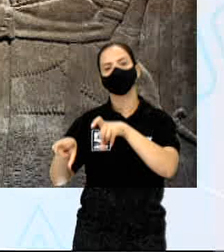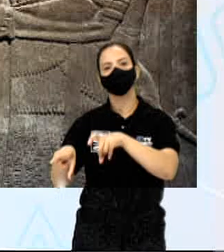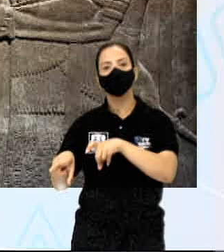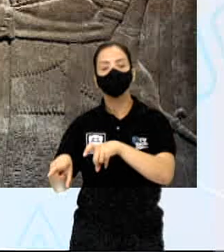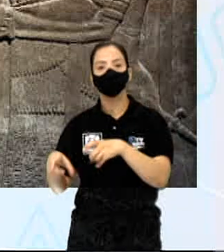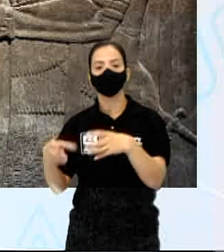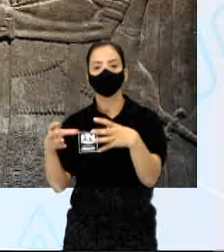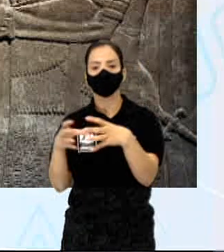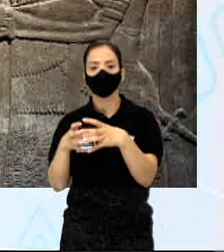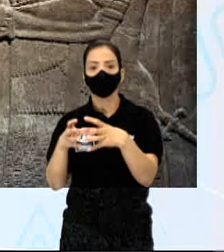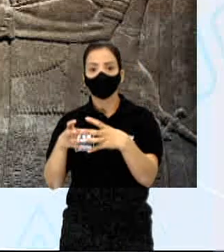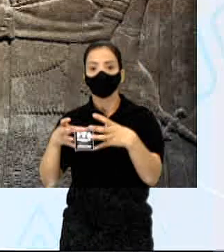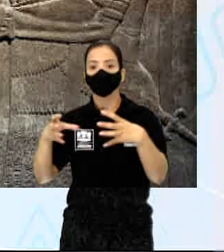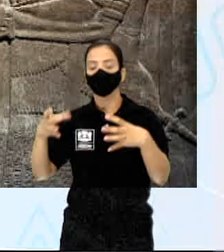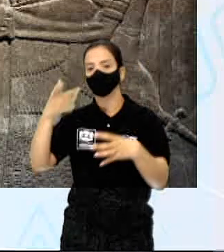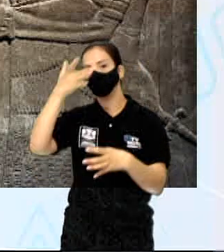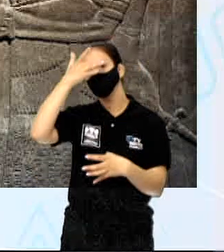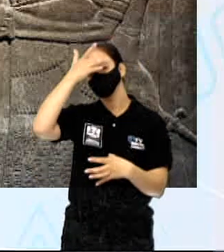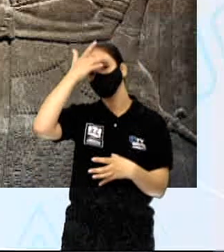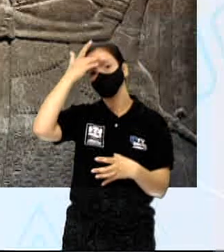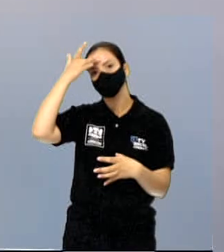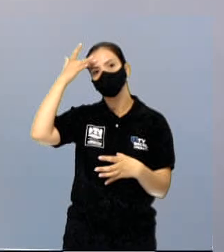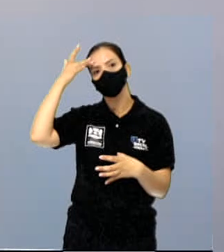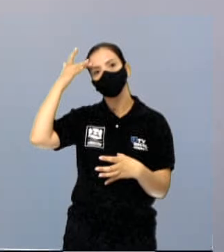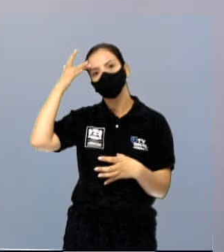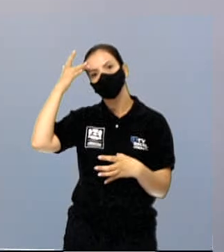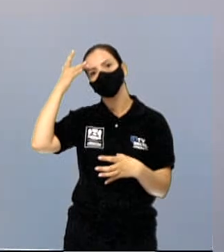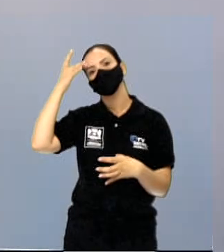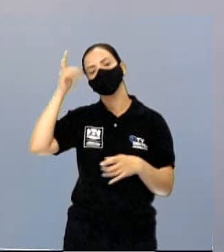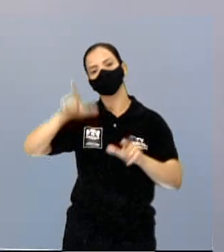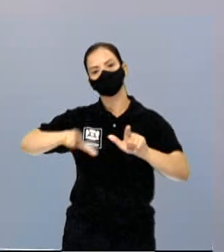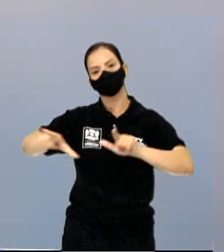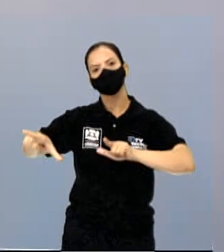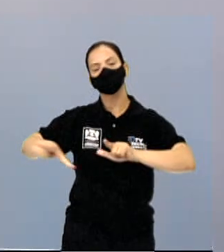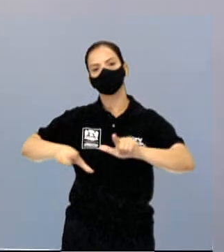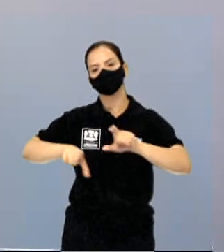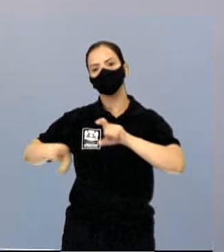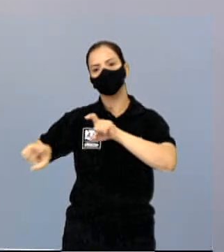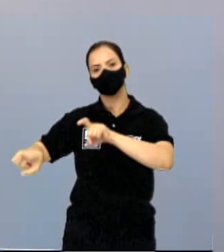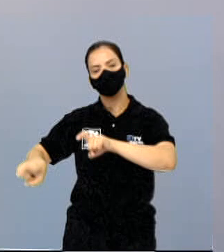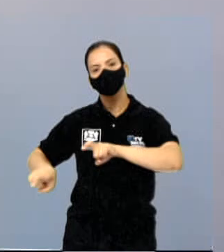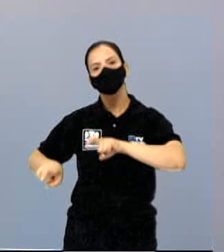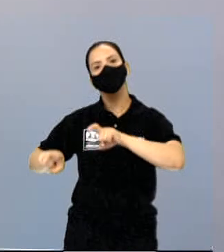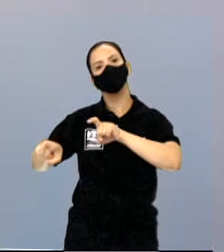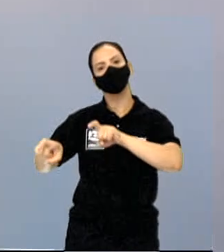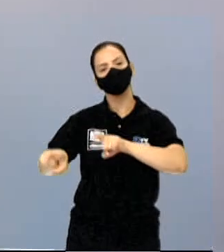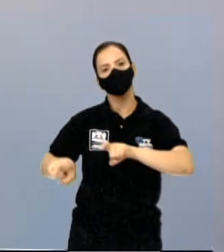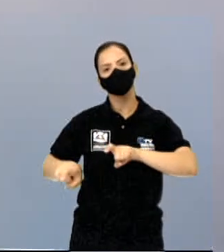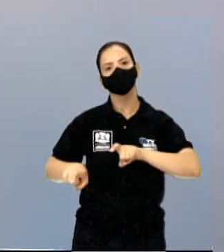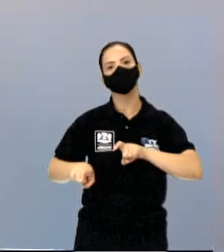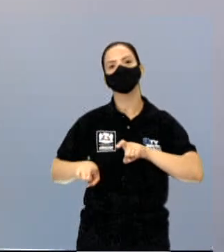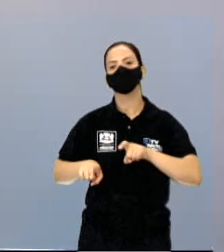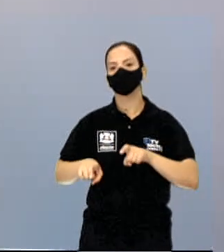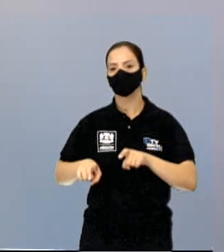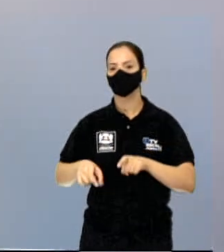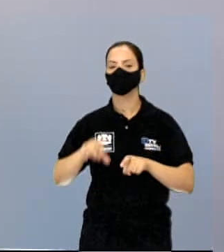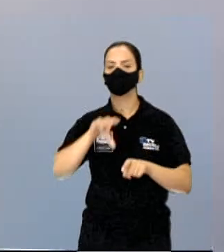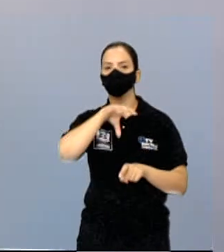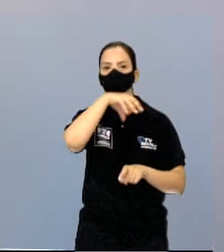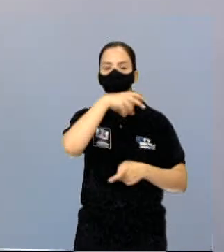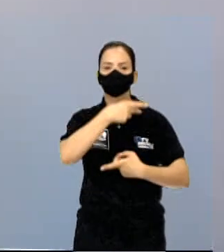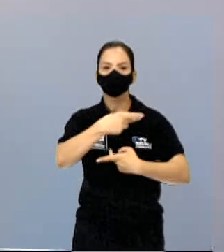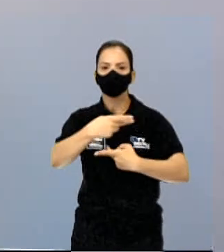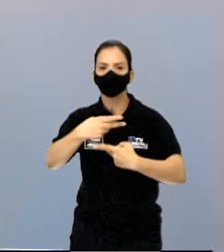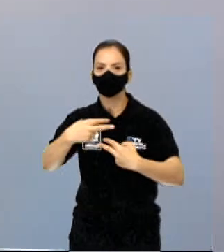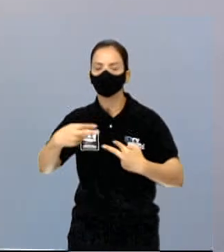eram um grande grupo ali de pessoas que estavam ligados ao campo. Então, eles trabalhavam ali na agricultura, no trato com os animais, na questão